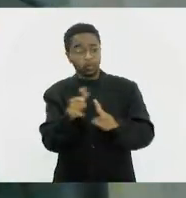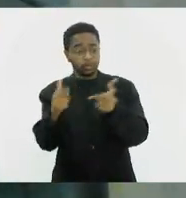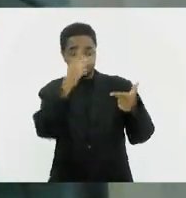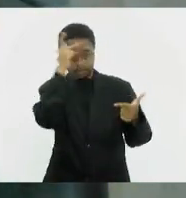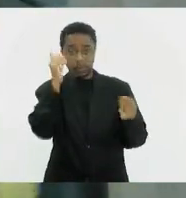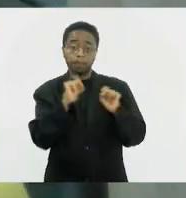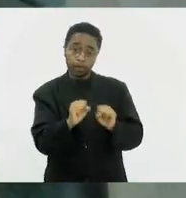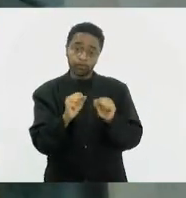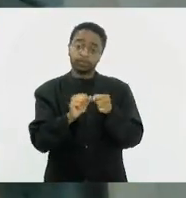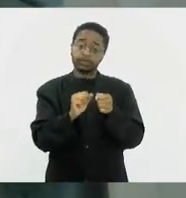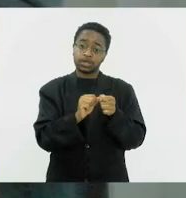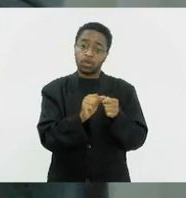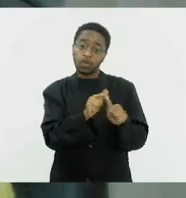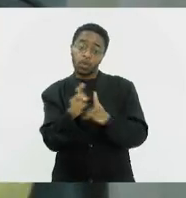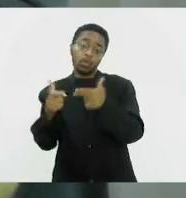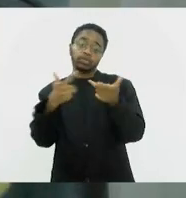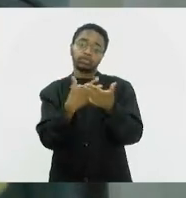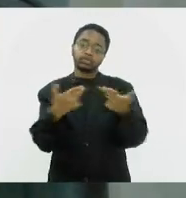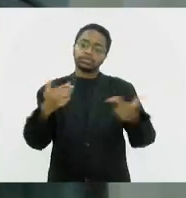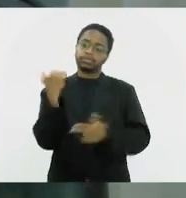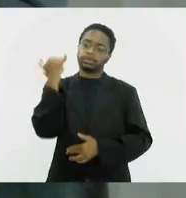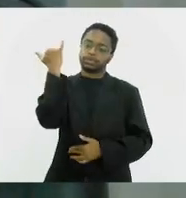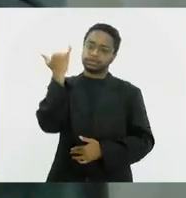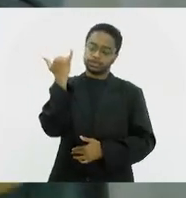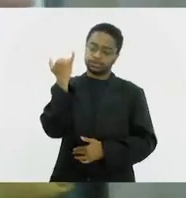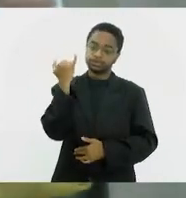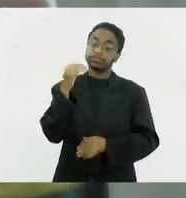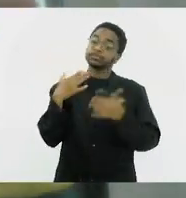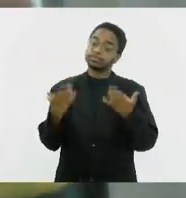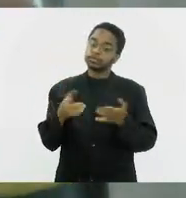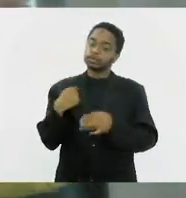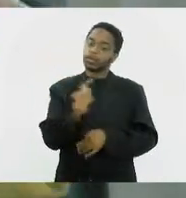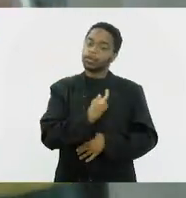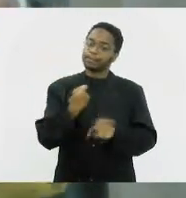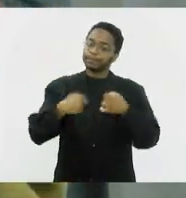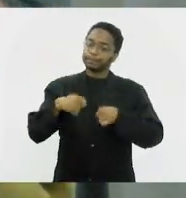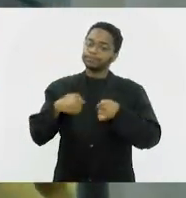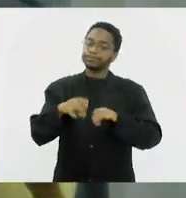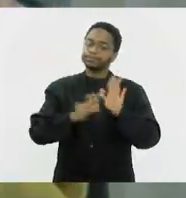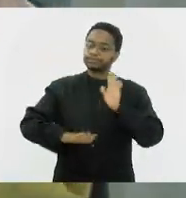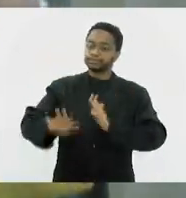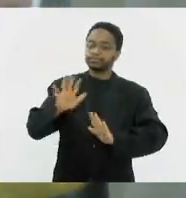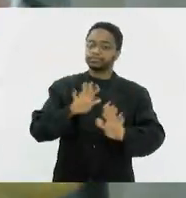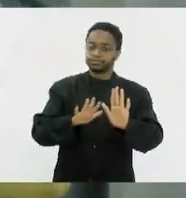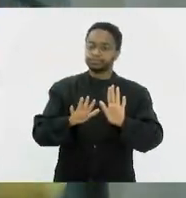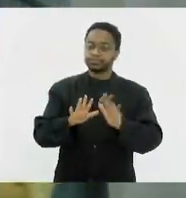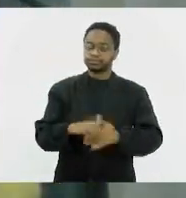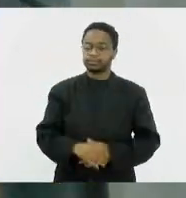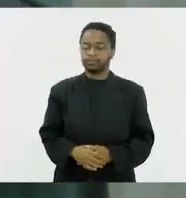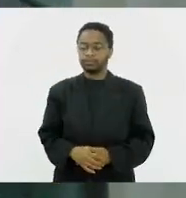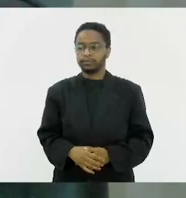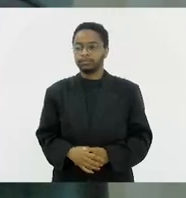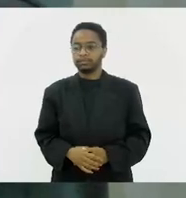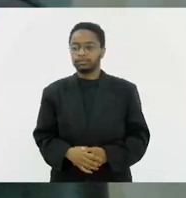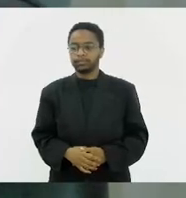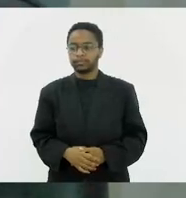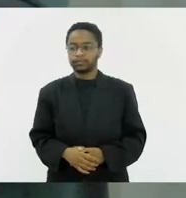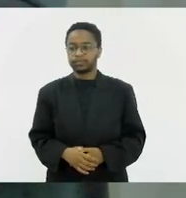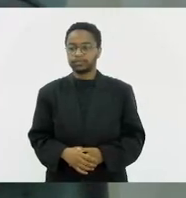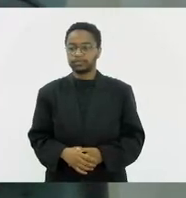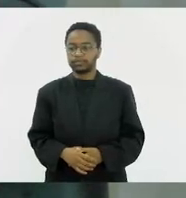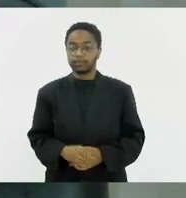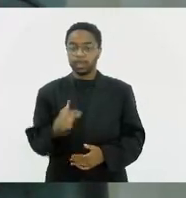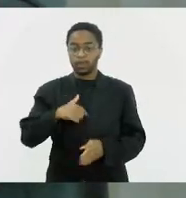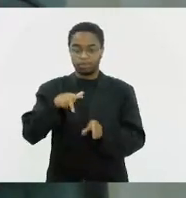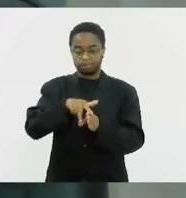coisas importantes para a sociedade. Temos que ter muito cuidado. Não é? Eu caí do cavalo de